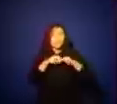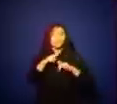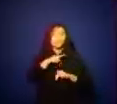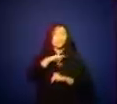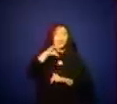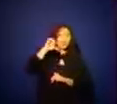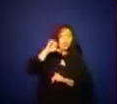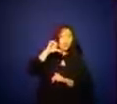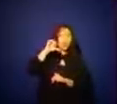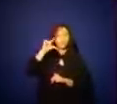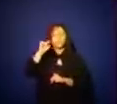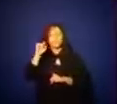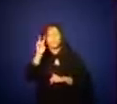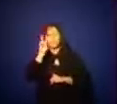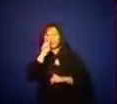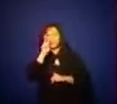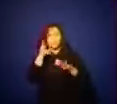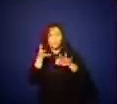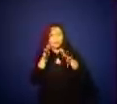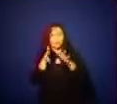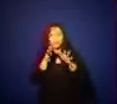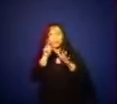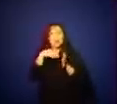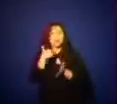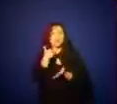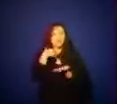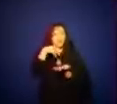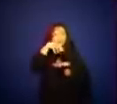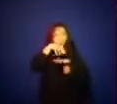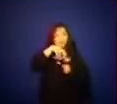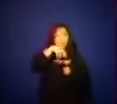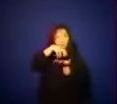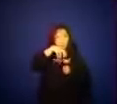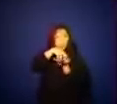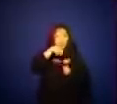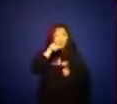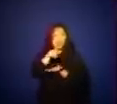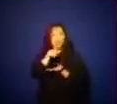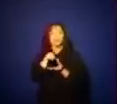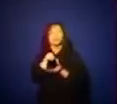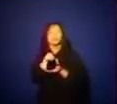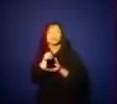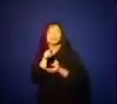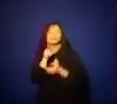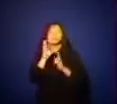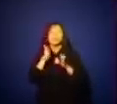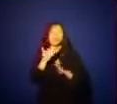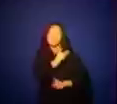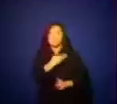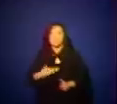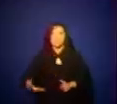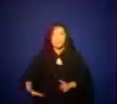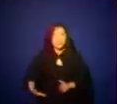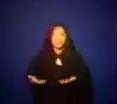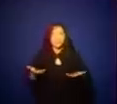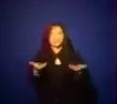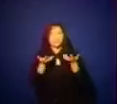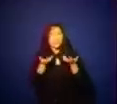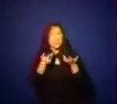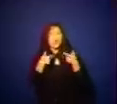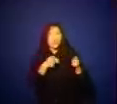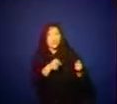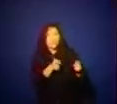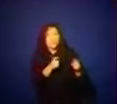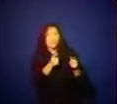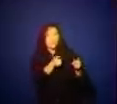histórias catalogadas é que o banco central fica forçar o governo fica forçado cada vez eu botar a dívida mais no curto prazo até